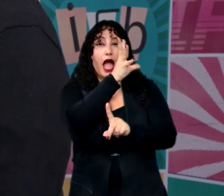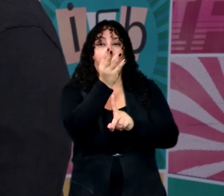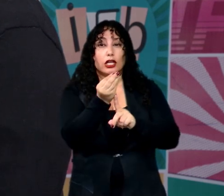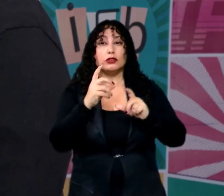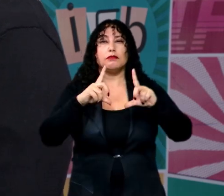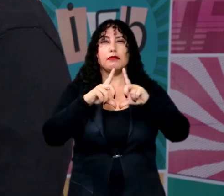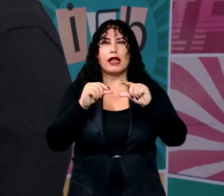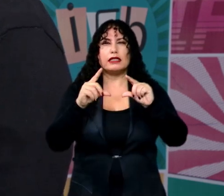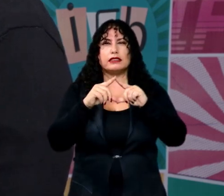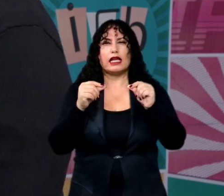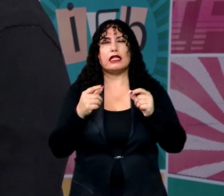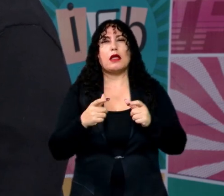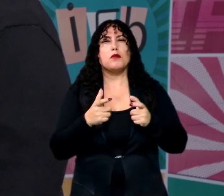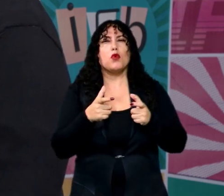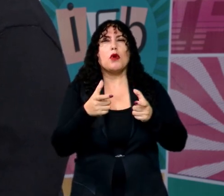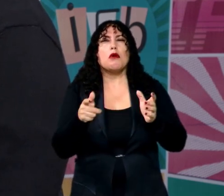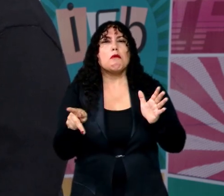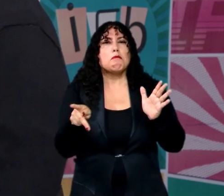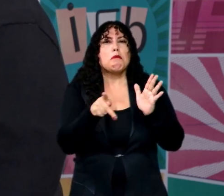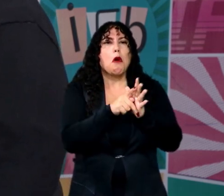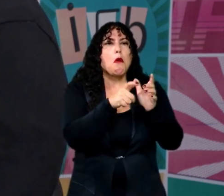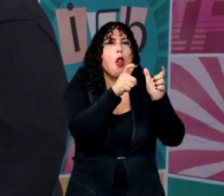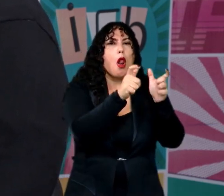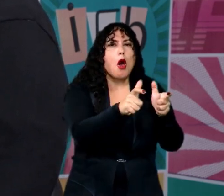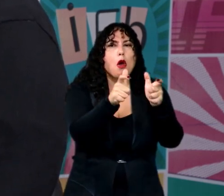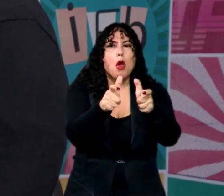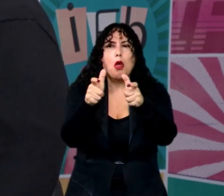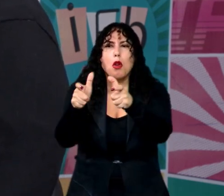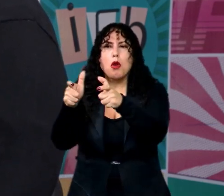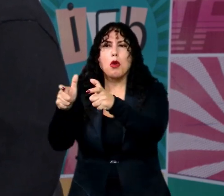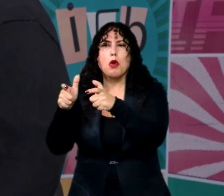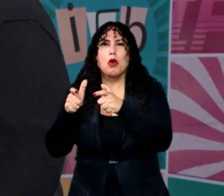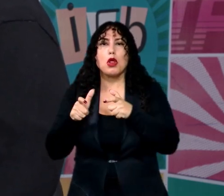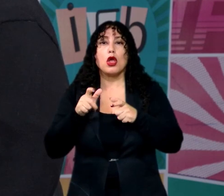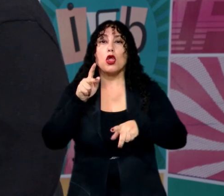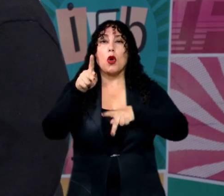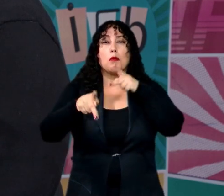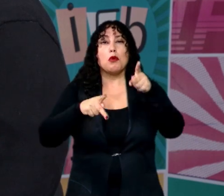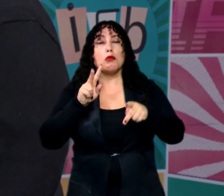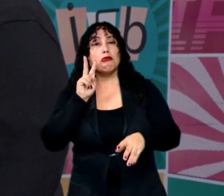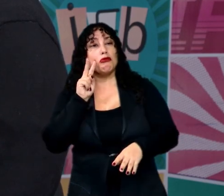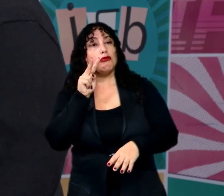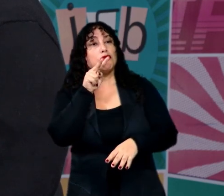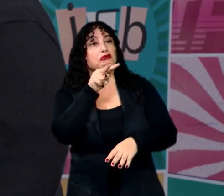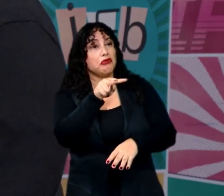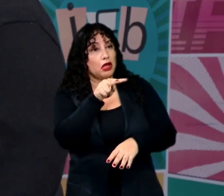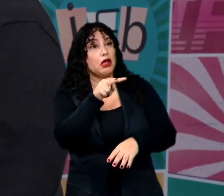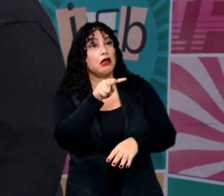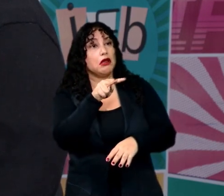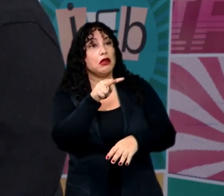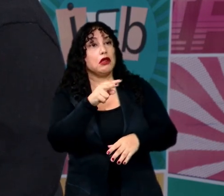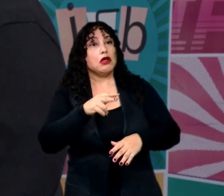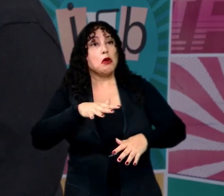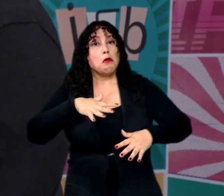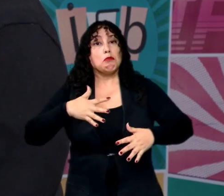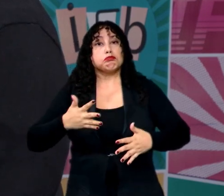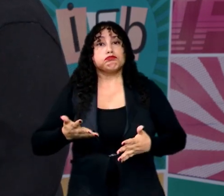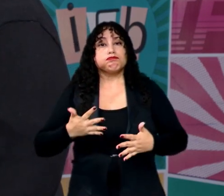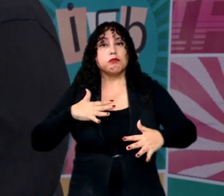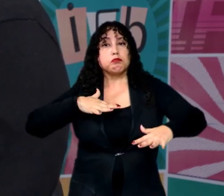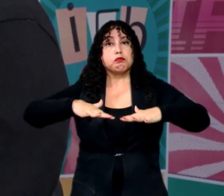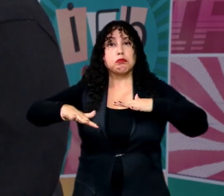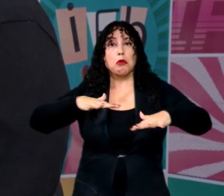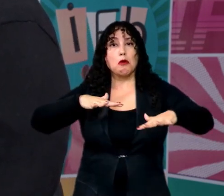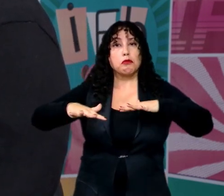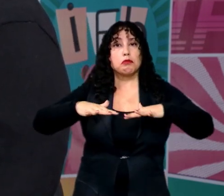Brasília são muito setorizados também, né? Uhum. Tem o público que vai lá ver as manifestações populares